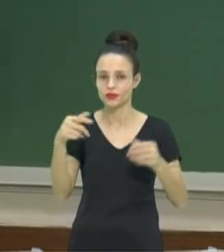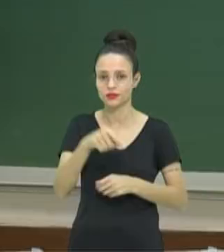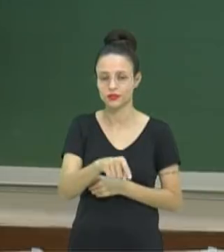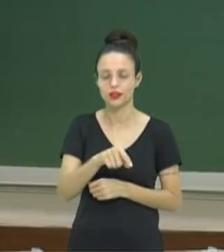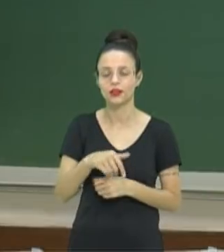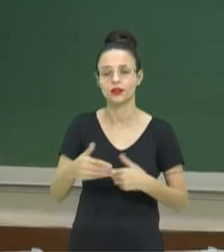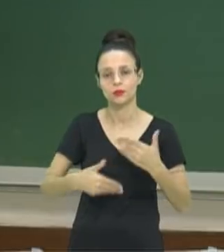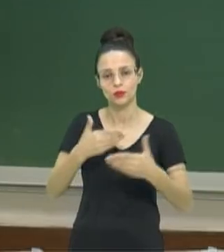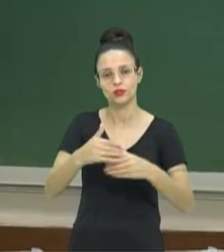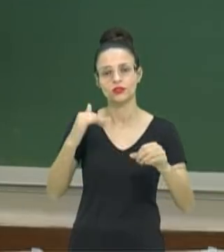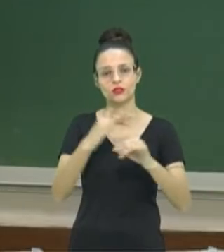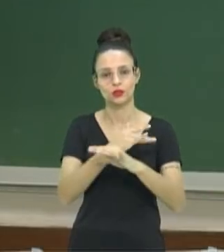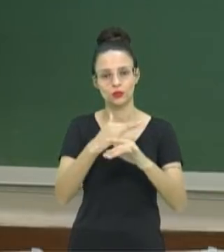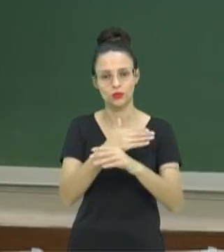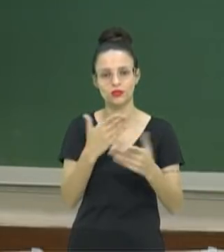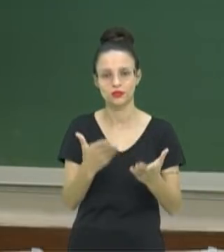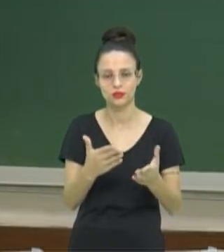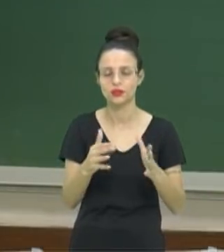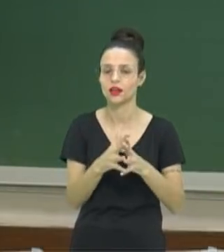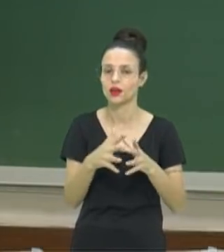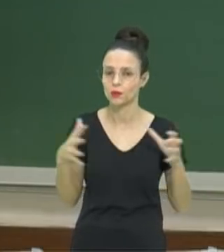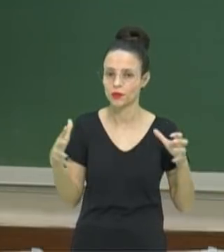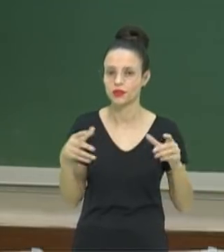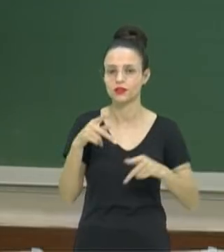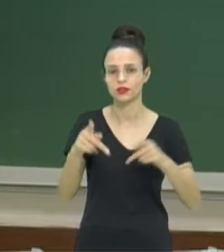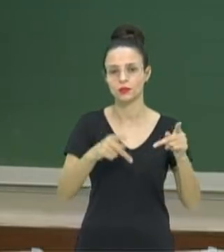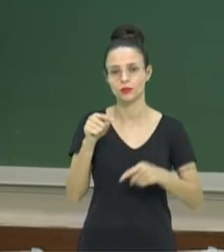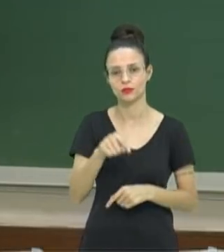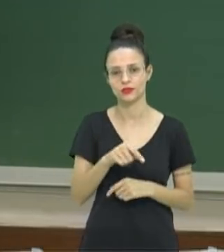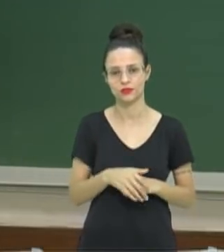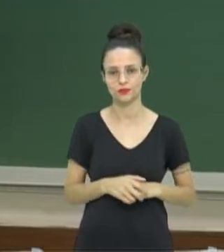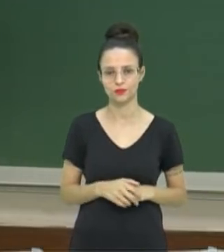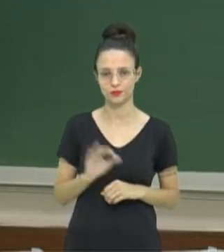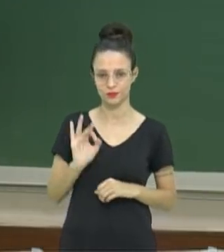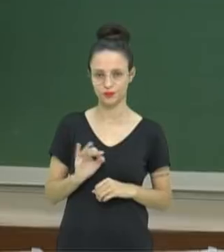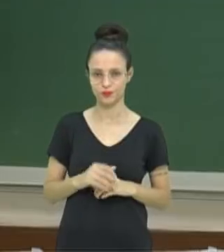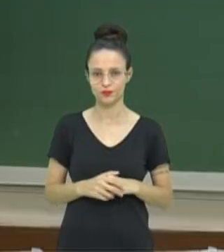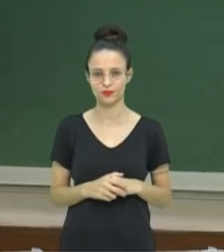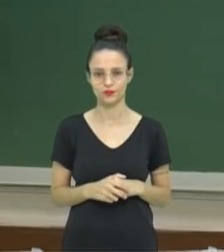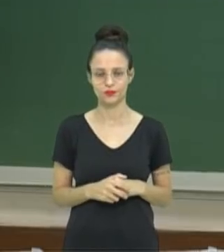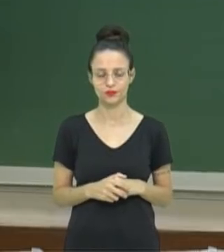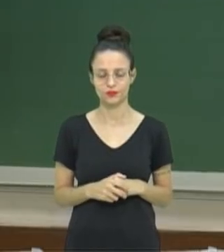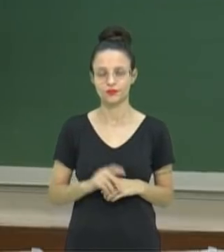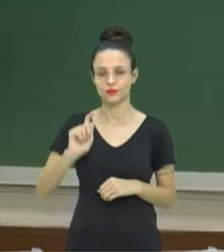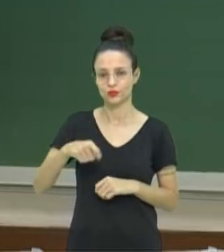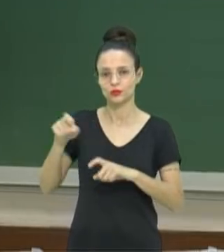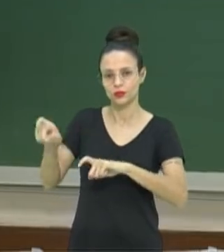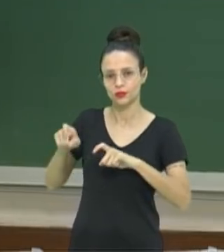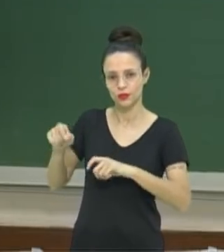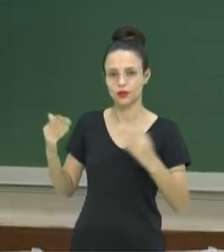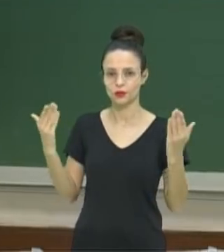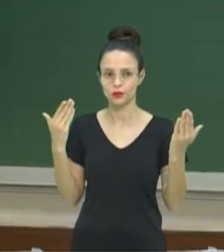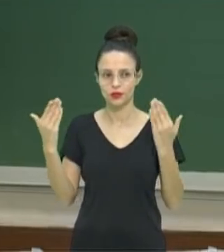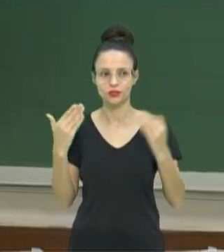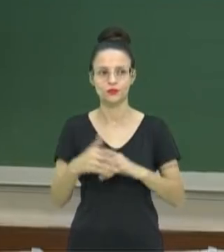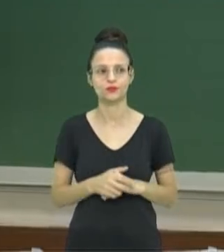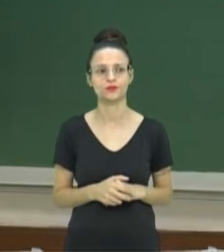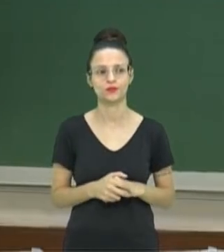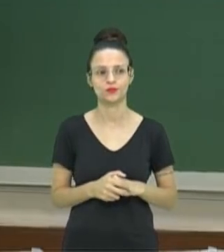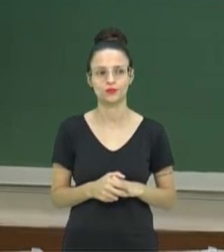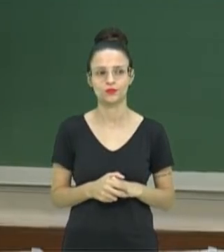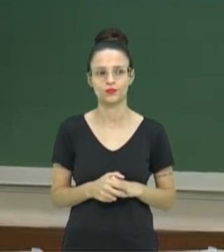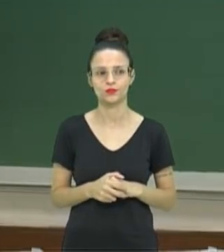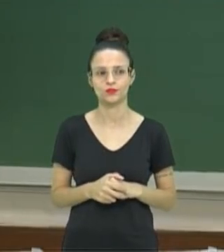ou seja, o processo de urbanização, aumento da população urbana, tá? Em relação à rural. E aí, o que nós vamos